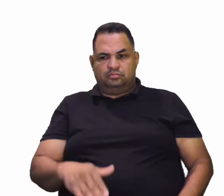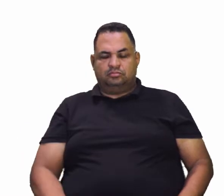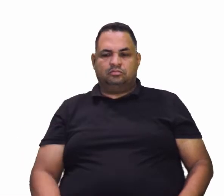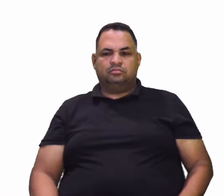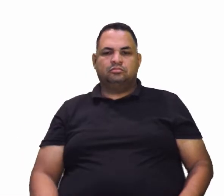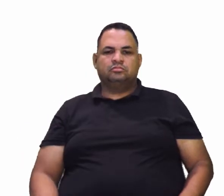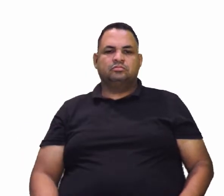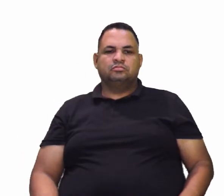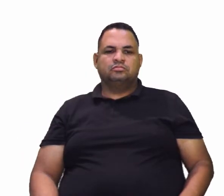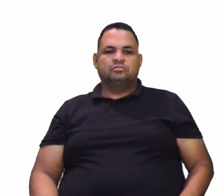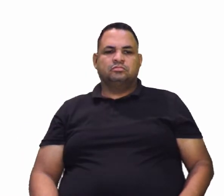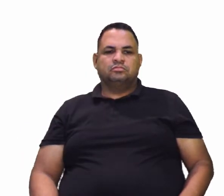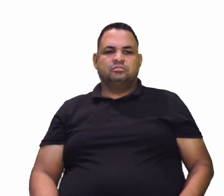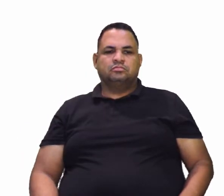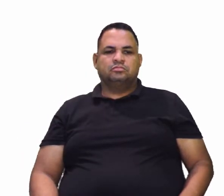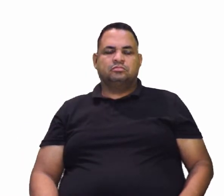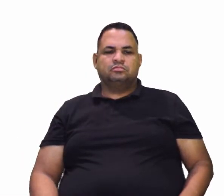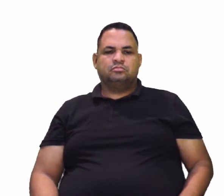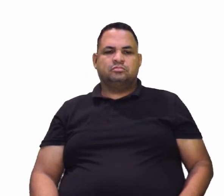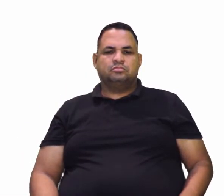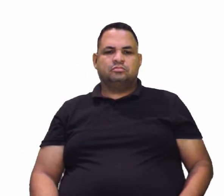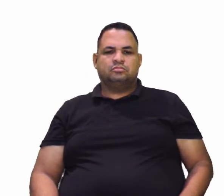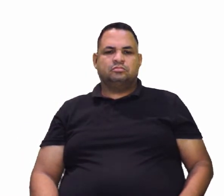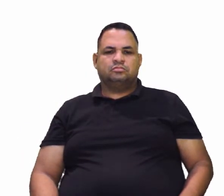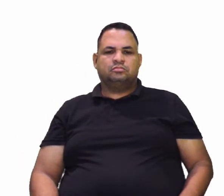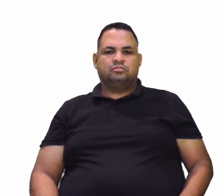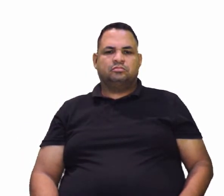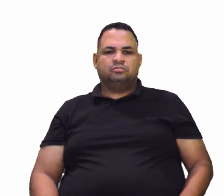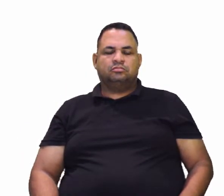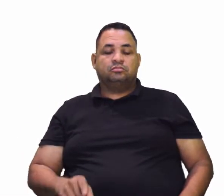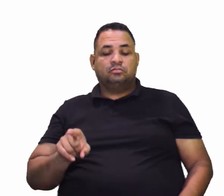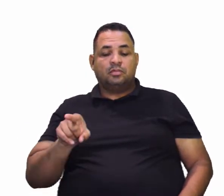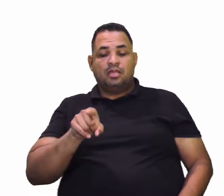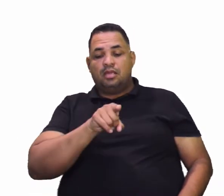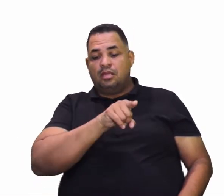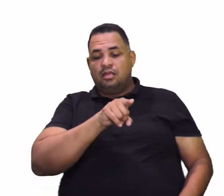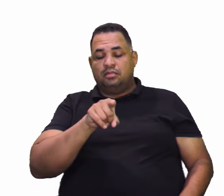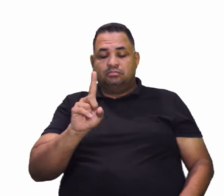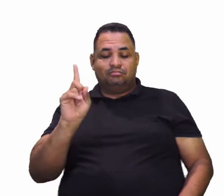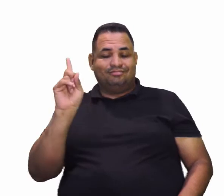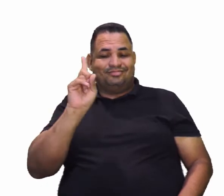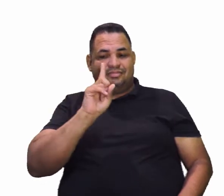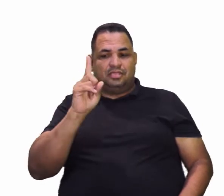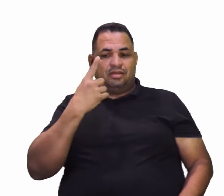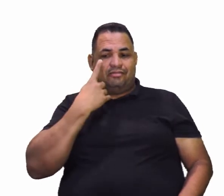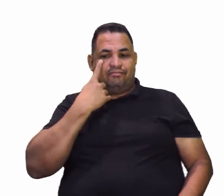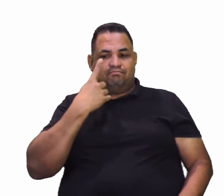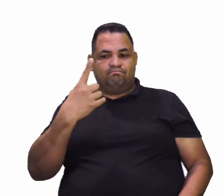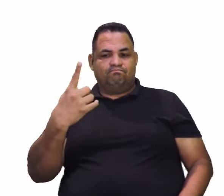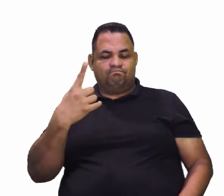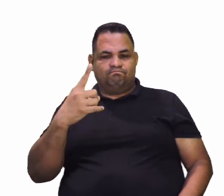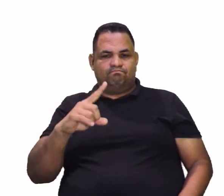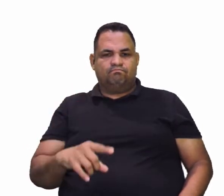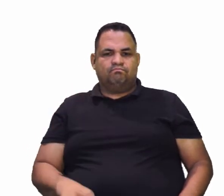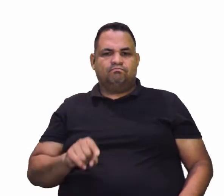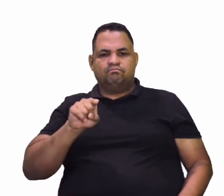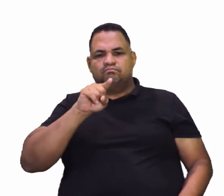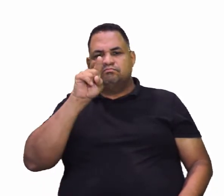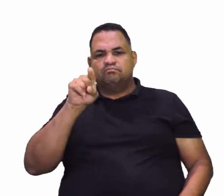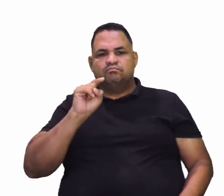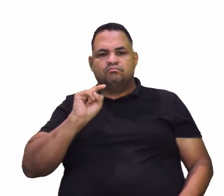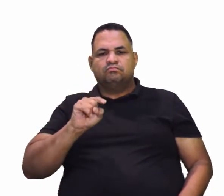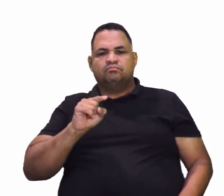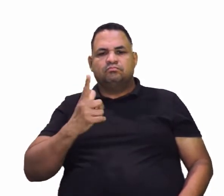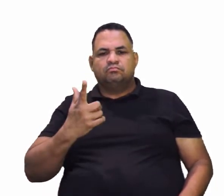informal. Beleza? They won't see. Eles não verão. não verão. Na interrogativa